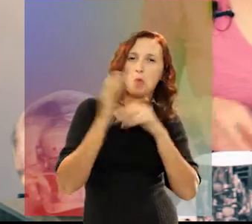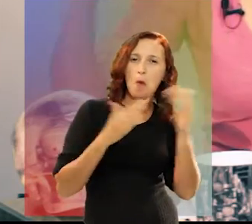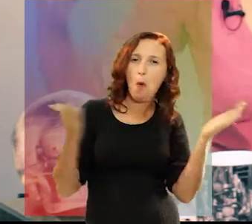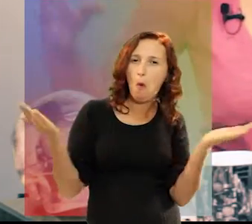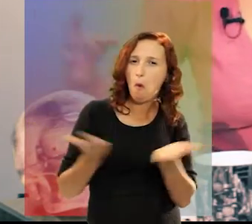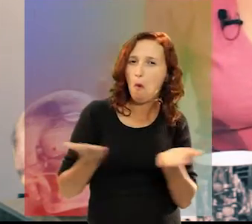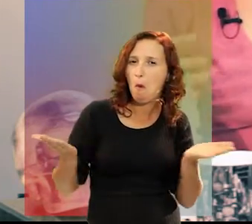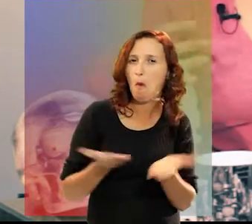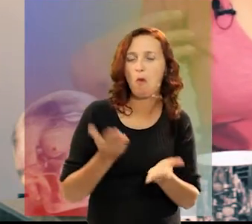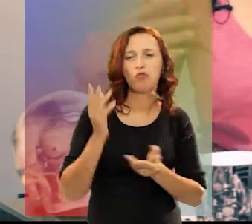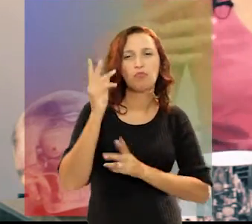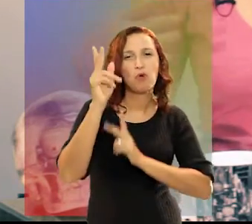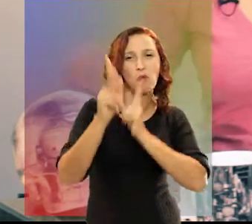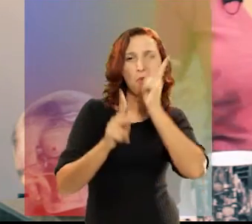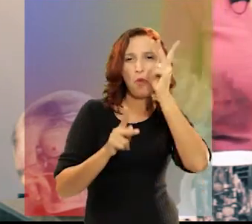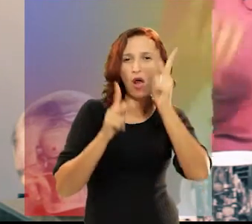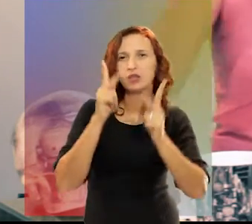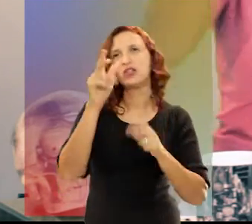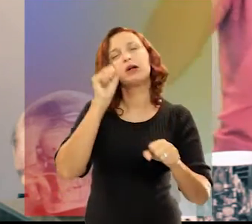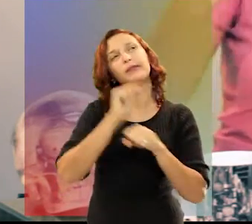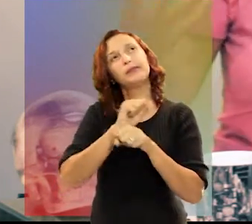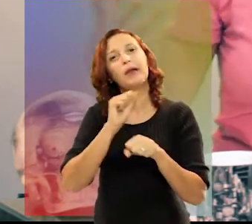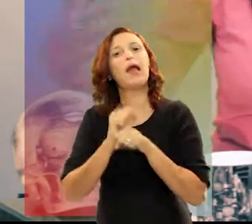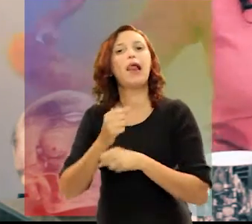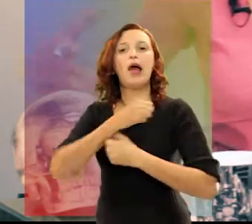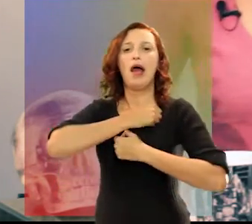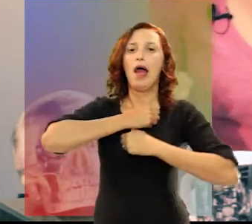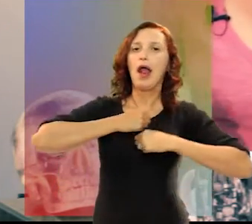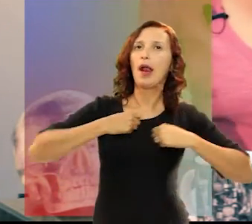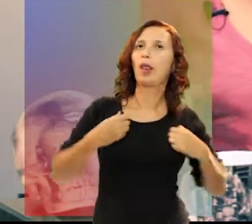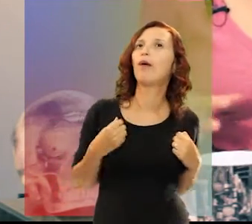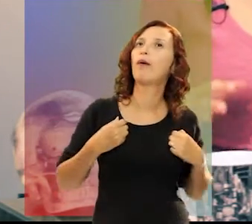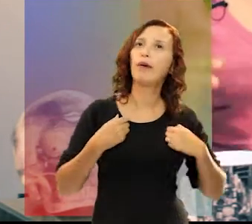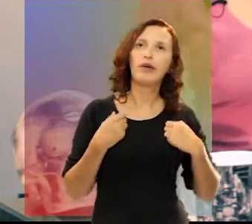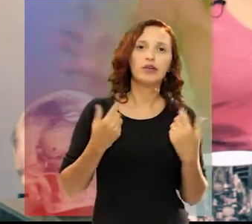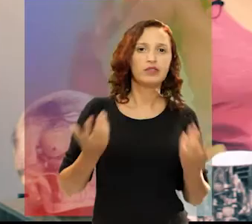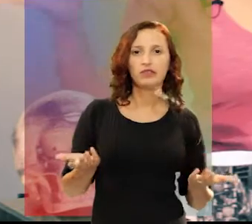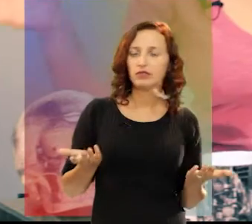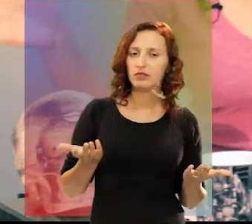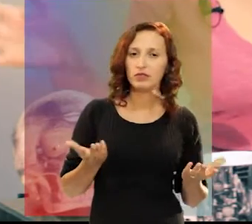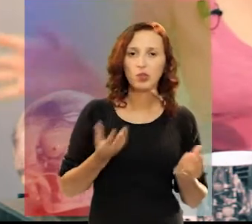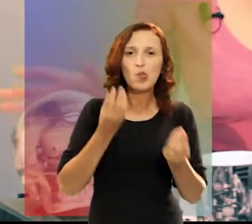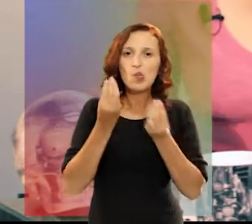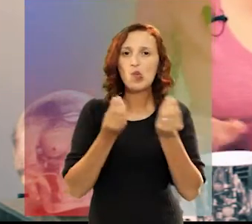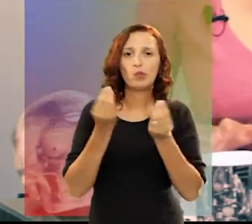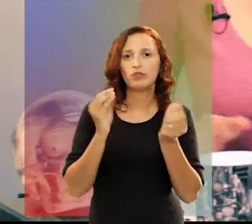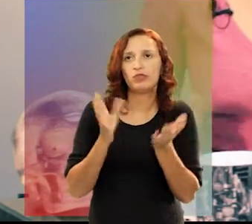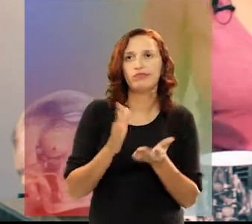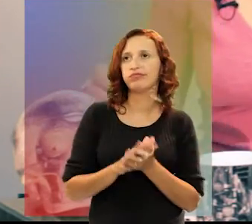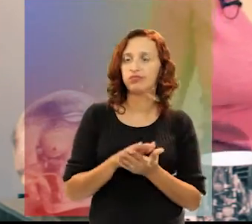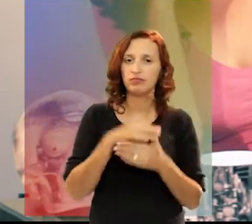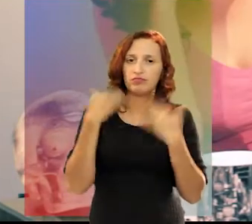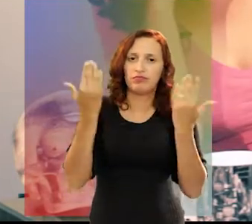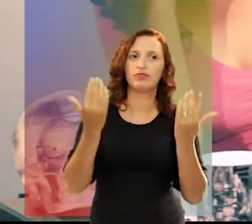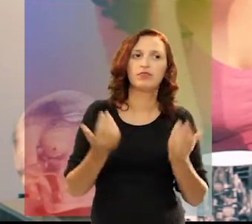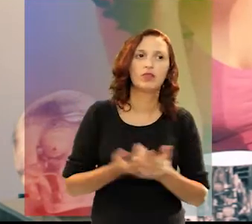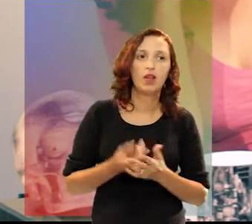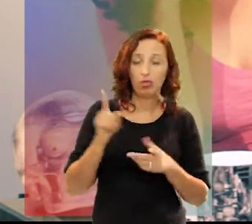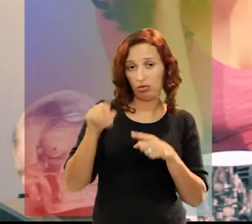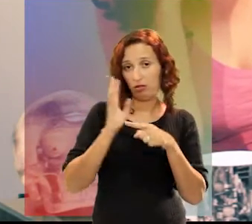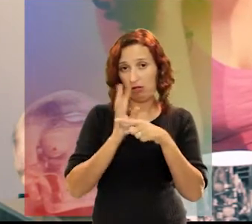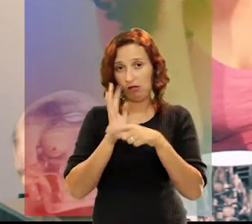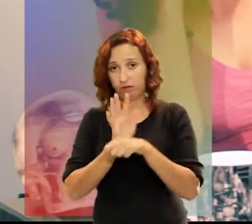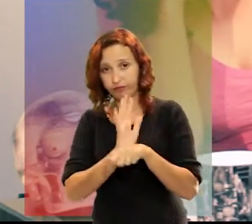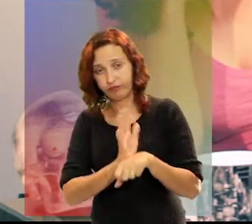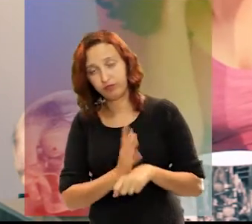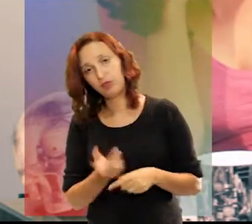atual, o caos todo, e fazendo com que a população espere um herói que venha nos salvar. Já é o Moro é o herói. Que já é... Uma coisa legal do